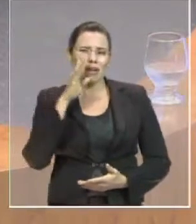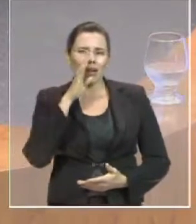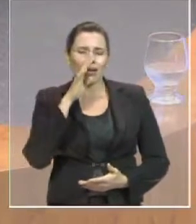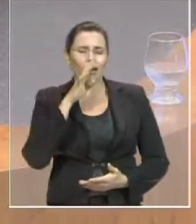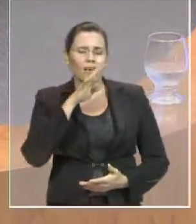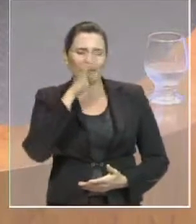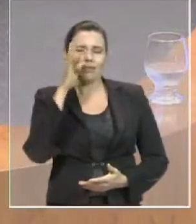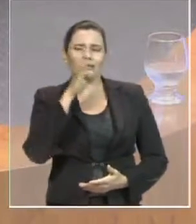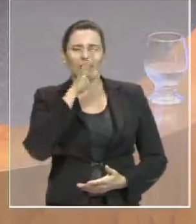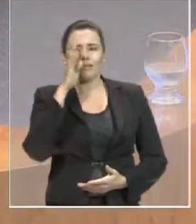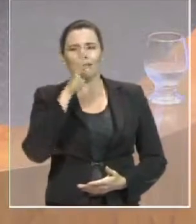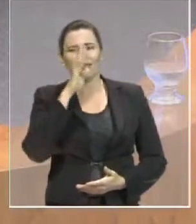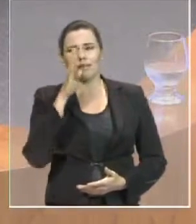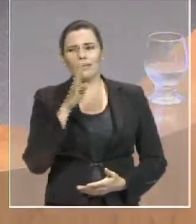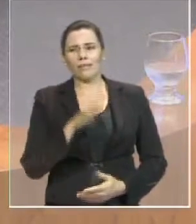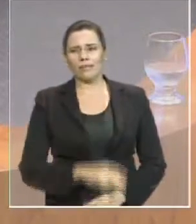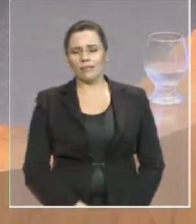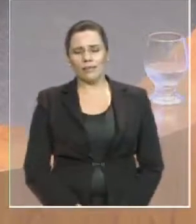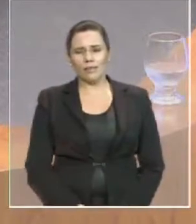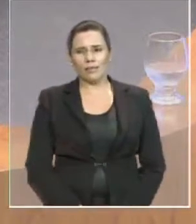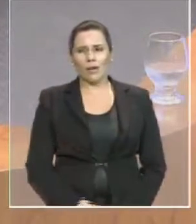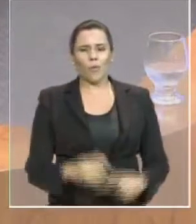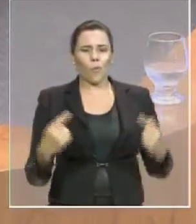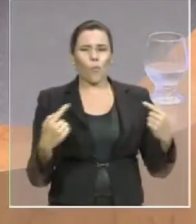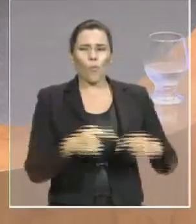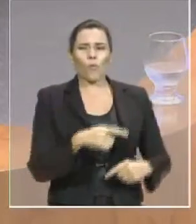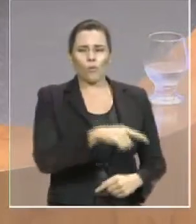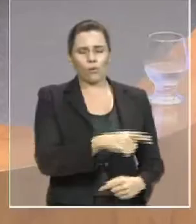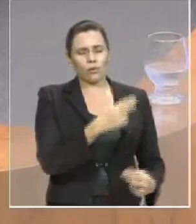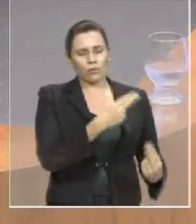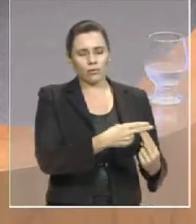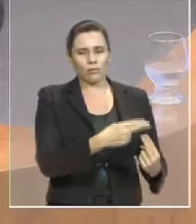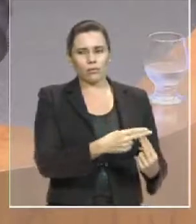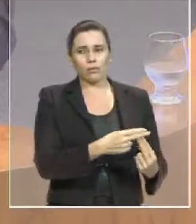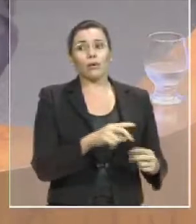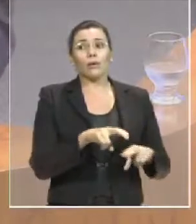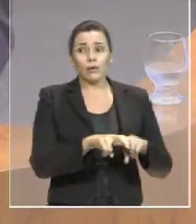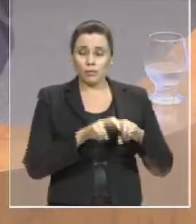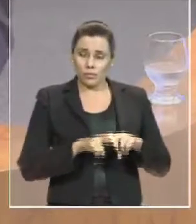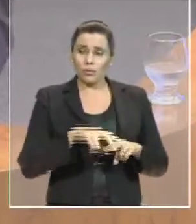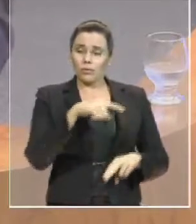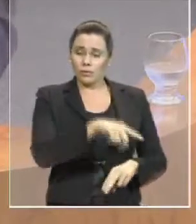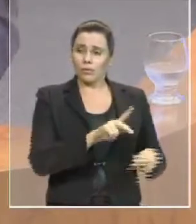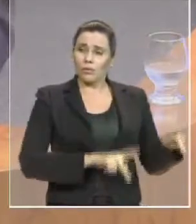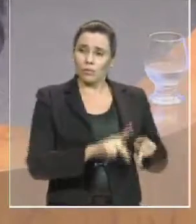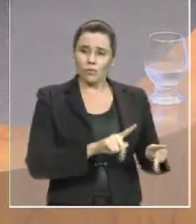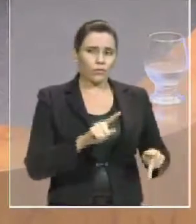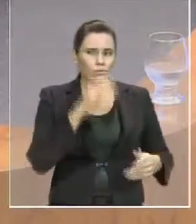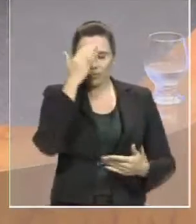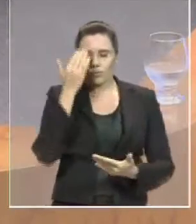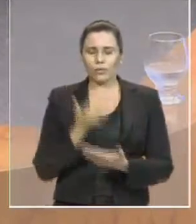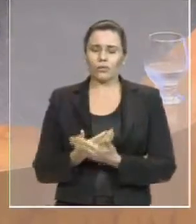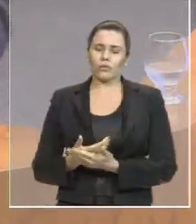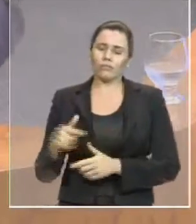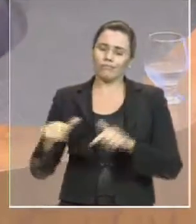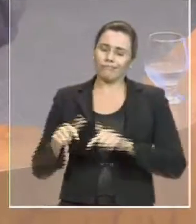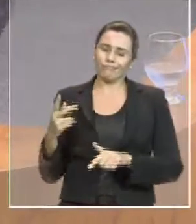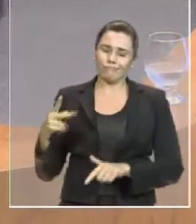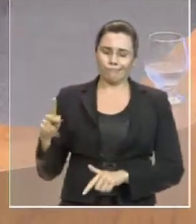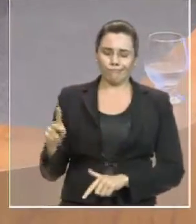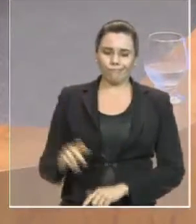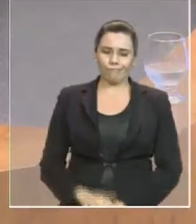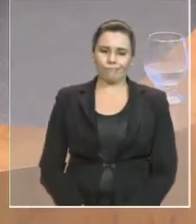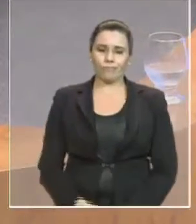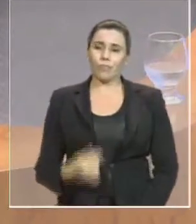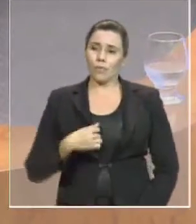Timon. Porque a oportunidade teve demais. E aqui hoje eu me coloco numa